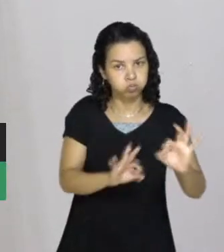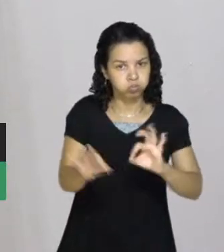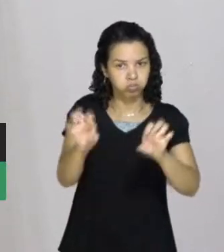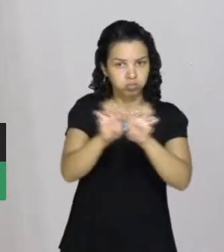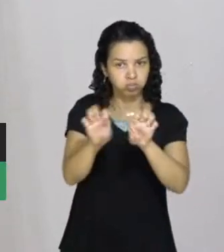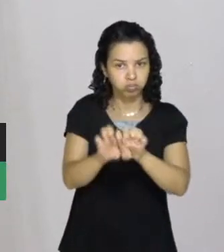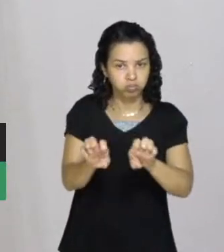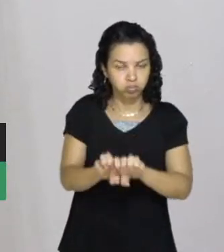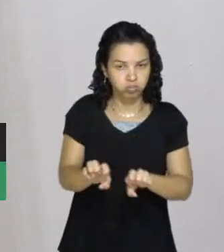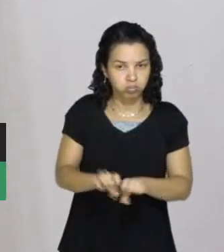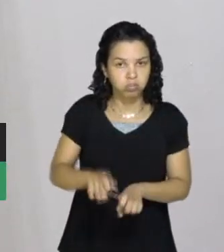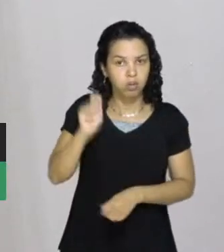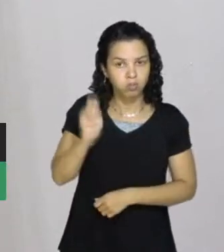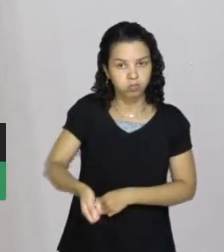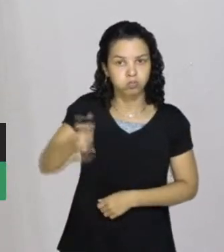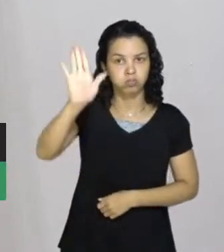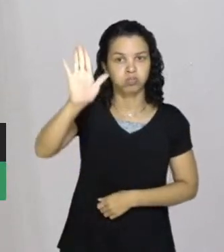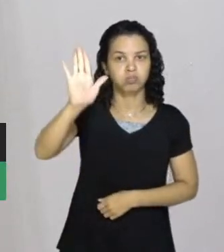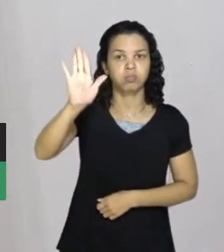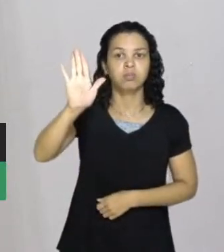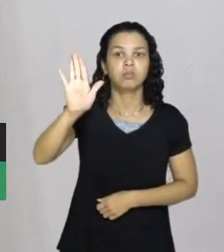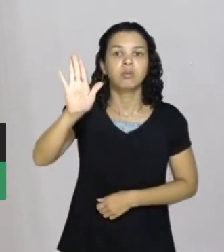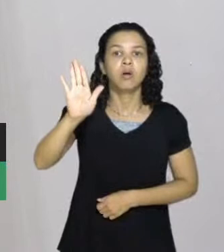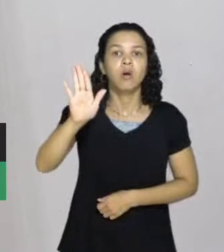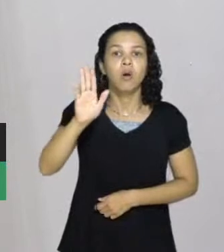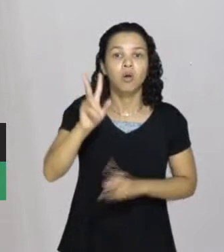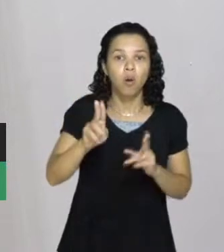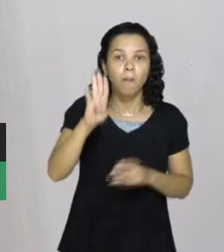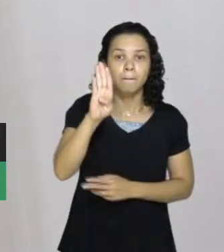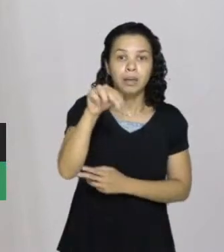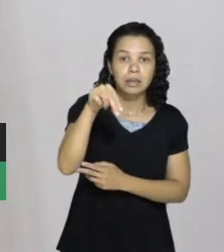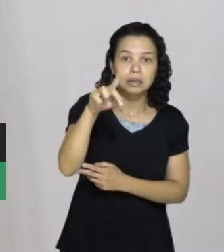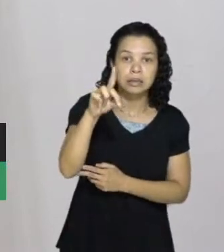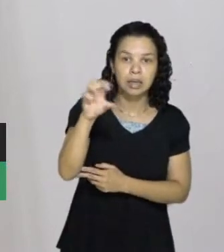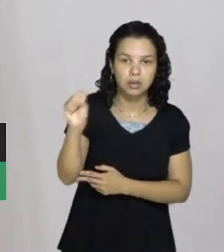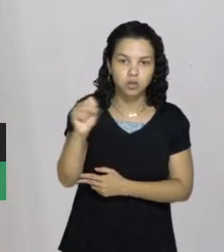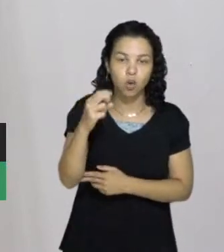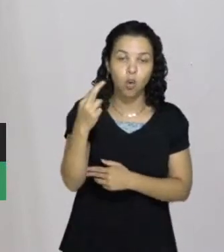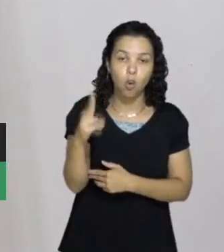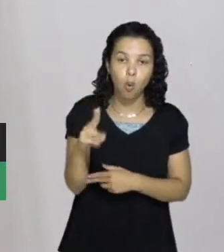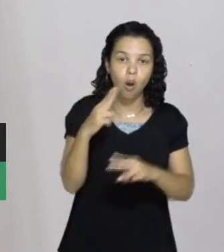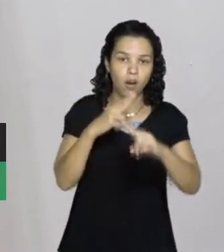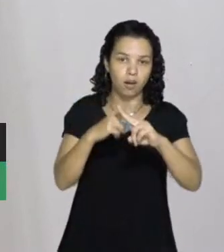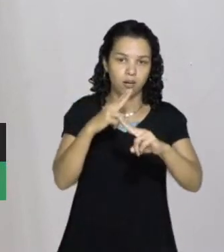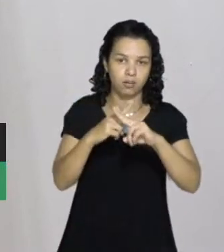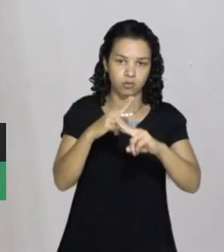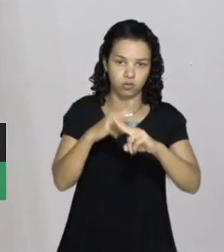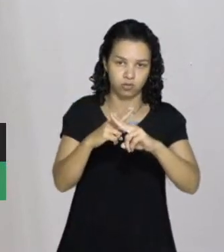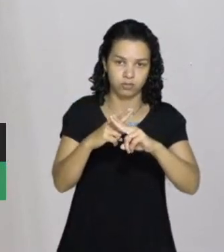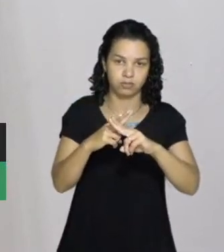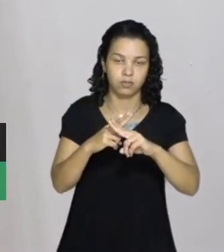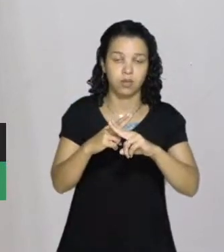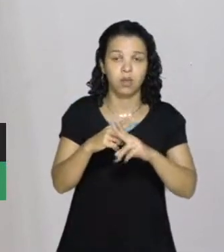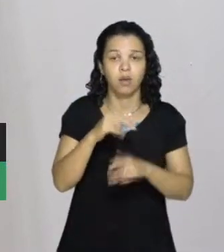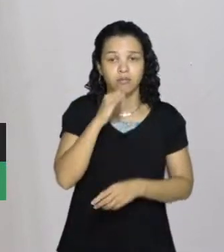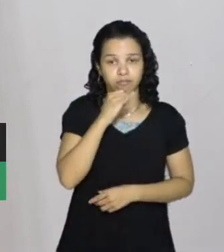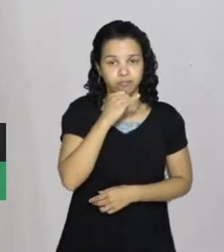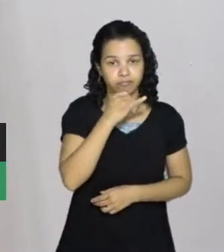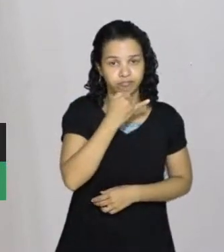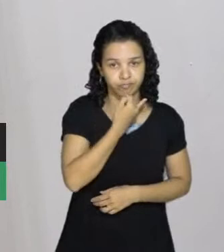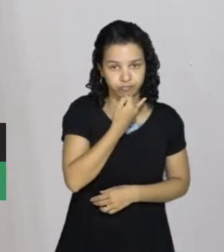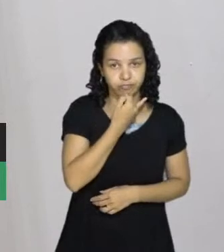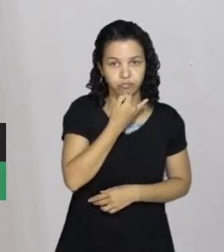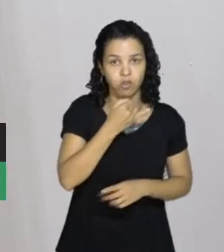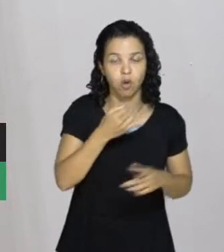leilão do tipo com o BNDES ou com a Caixa Econômica Federal. Infelizmente os